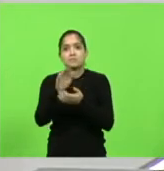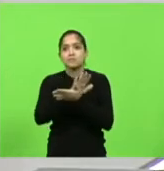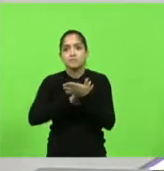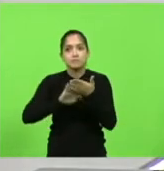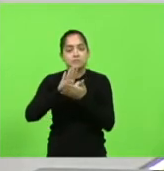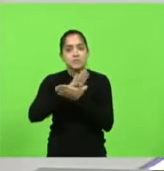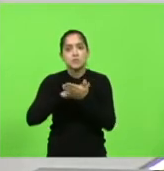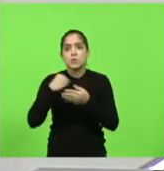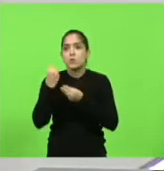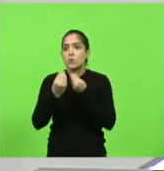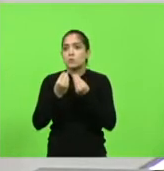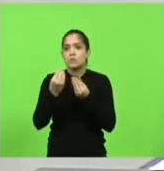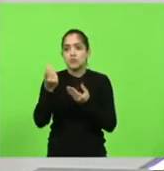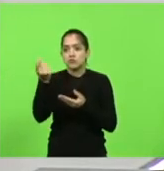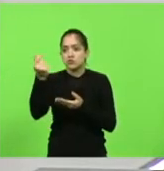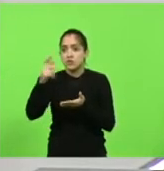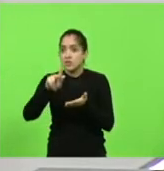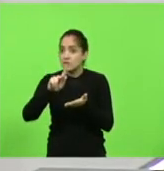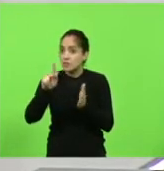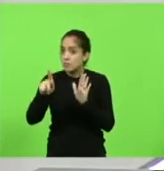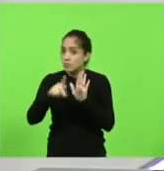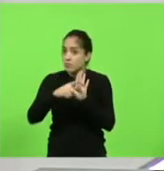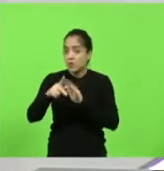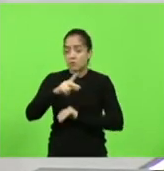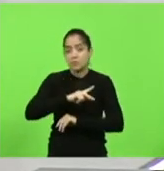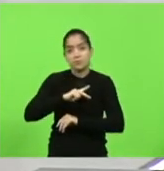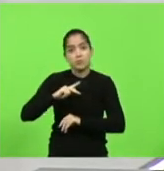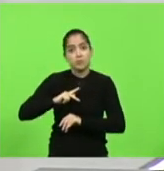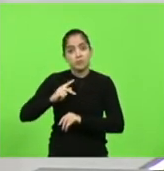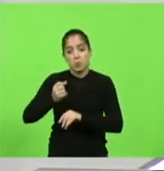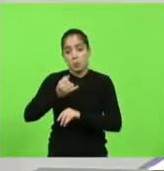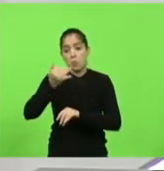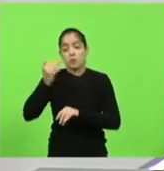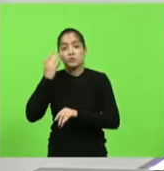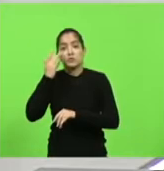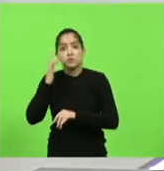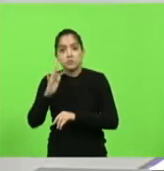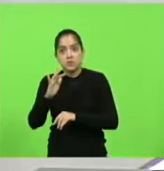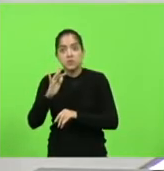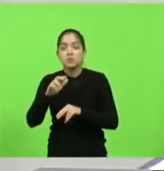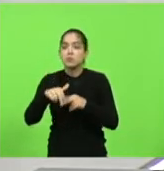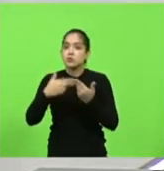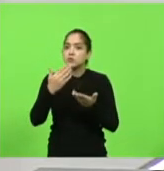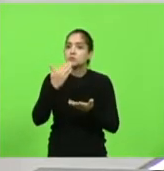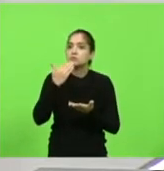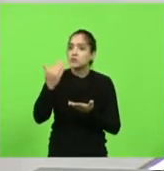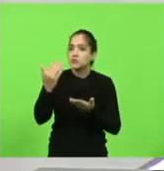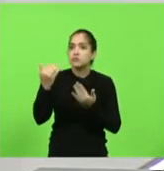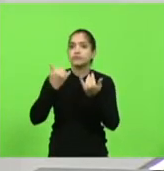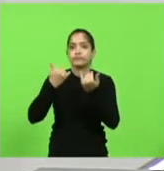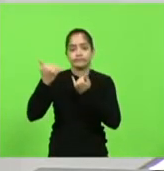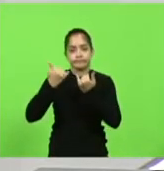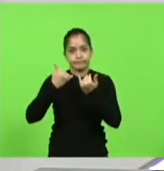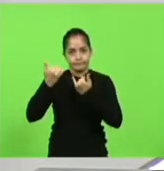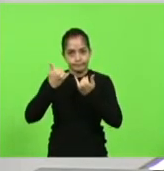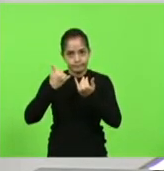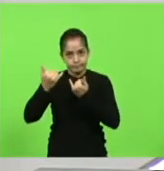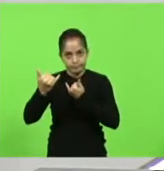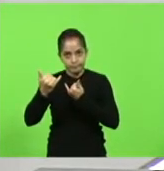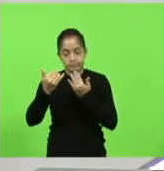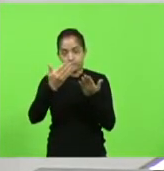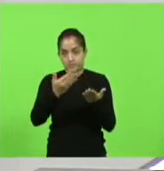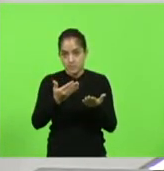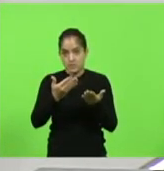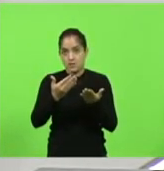está colocando dinheiro público, e eu não sei dizer quanto, por isso o nosso pedido de informações com relação